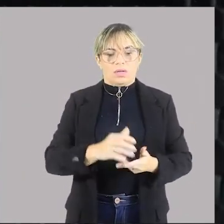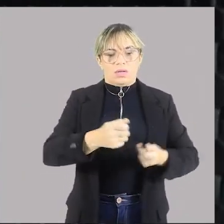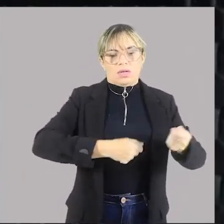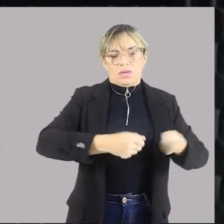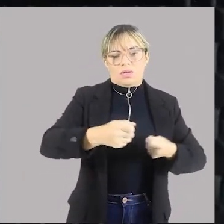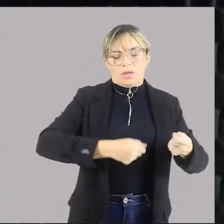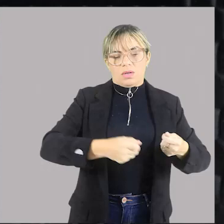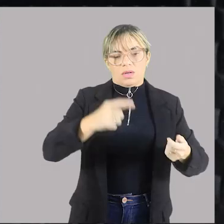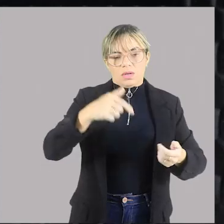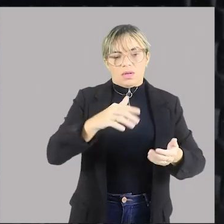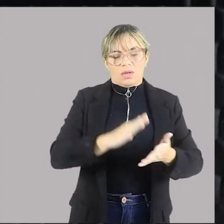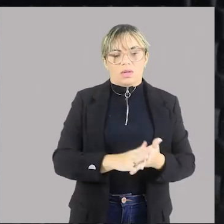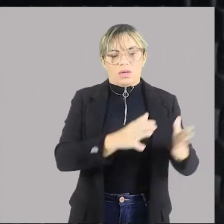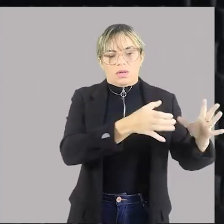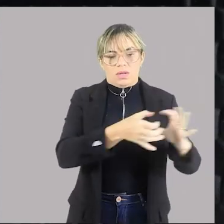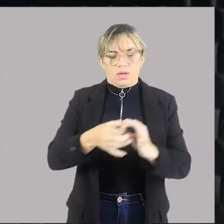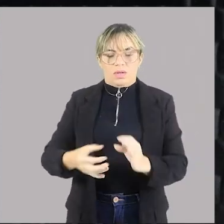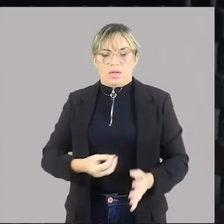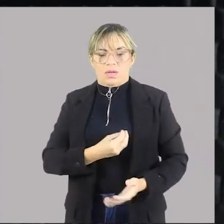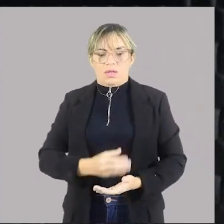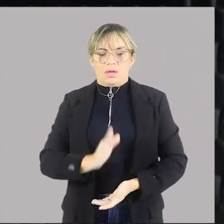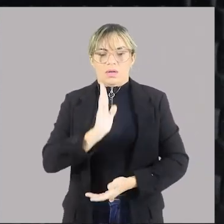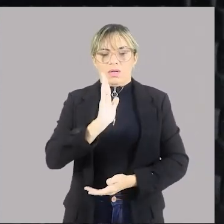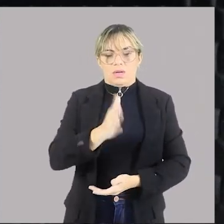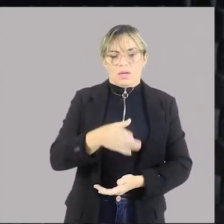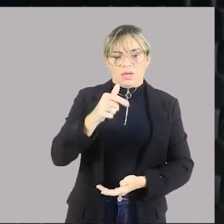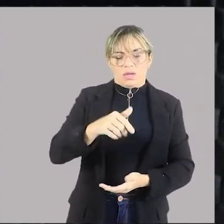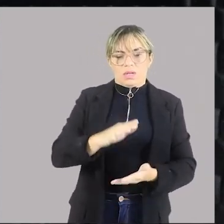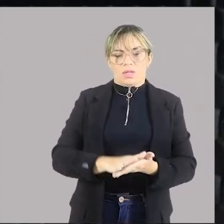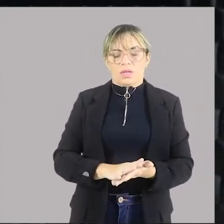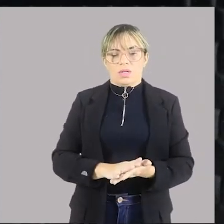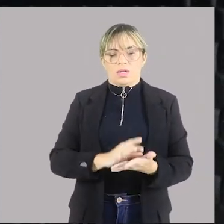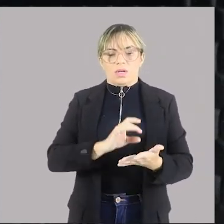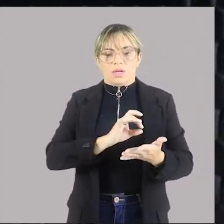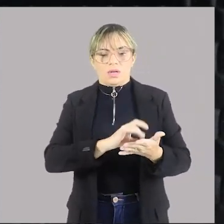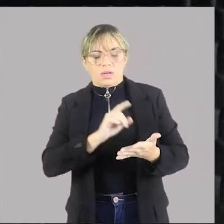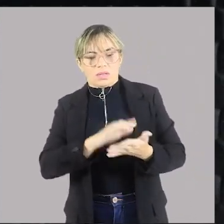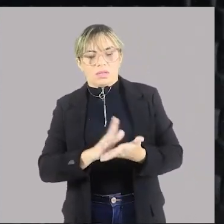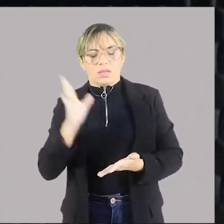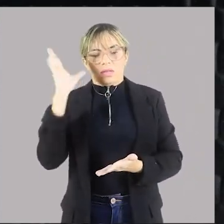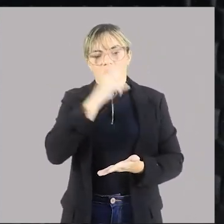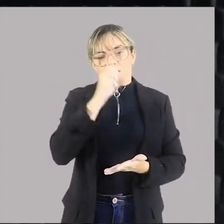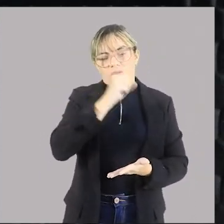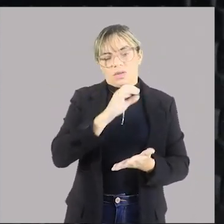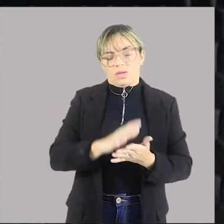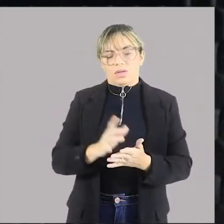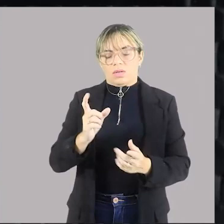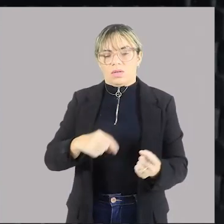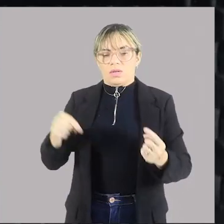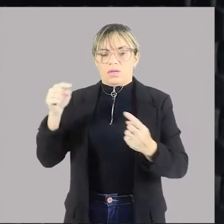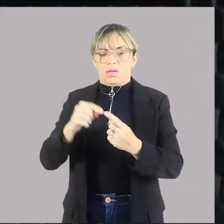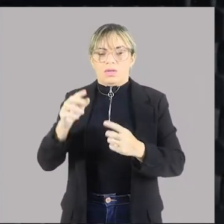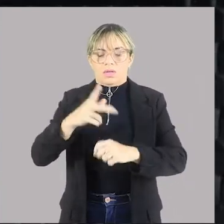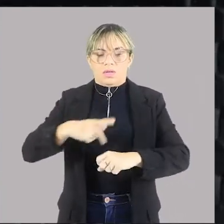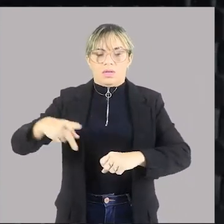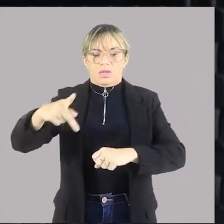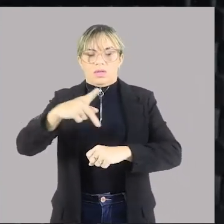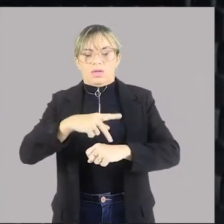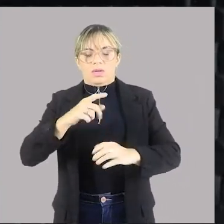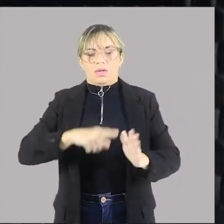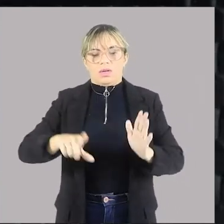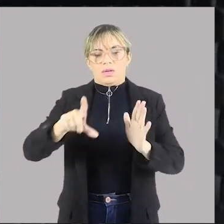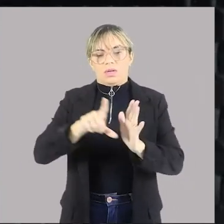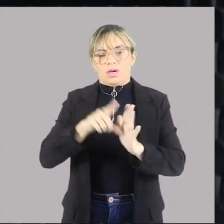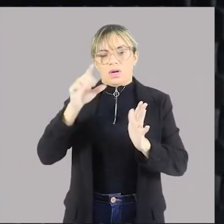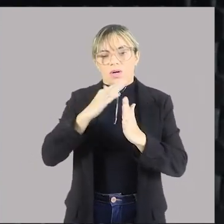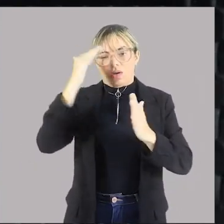maneira concreta, de maneira direta e de maneira imediata fazer com que os fins do Estado sejam concretizados.